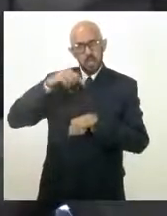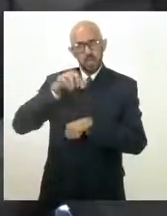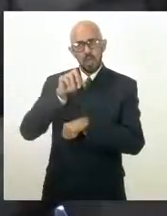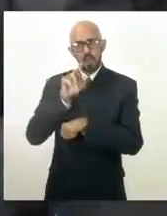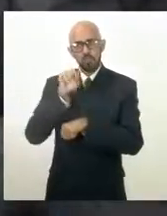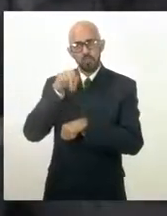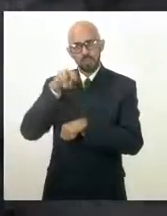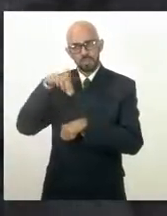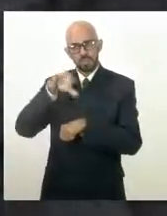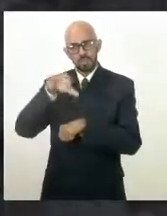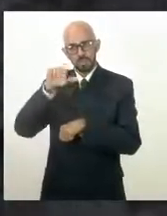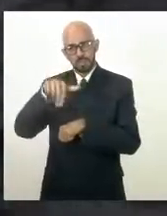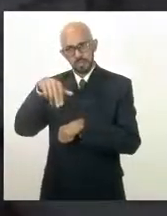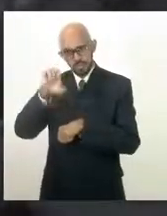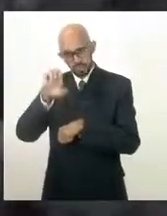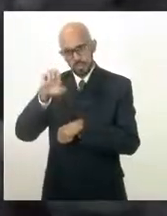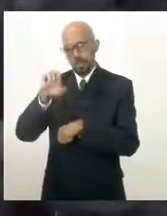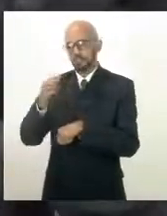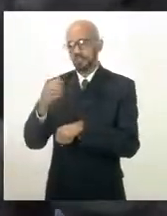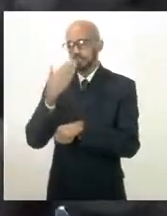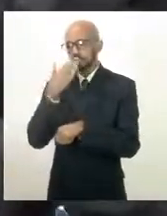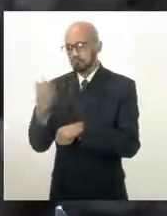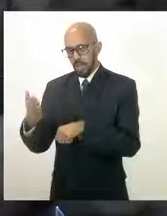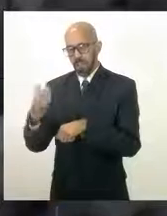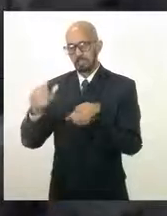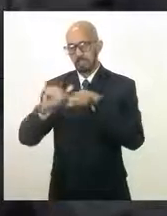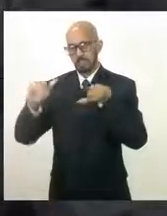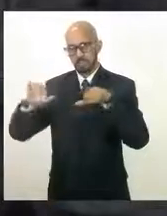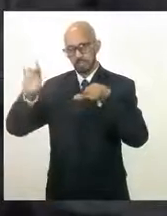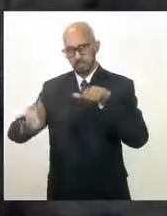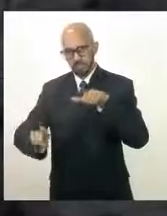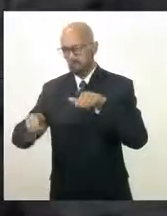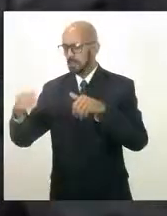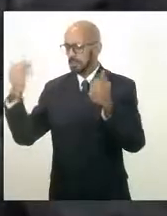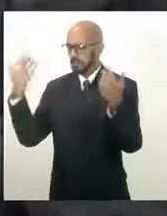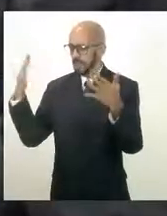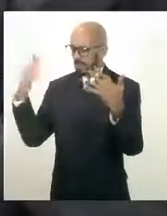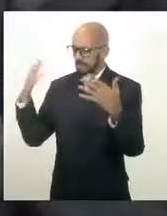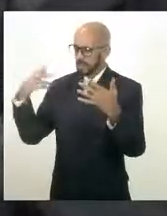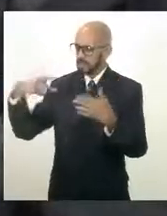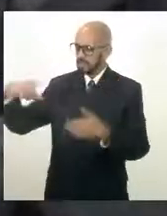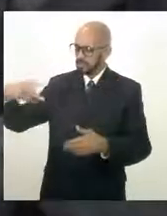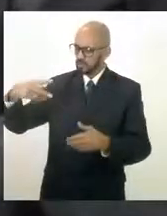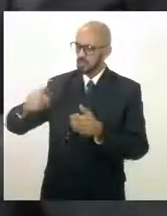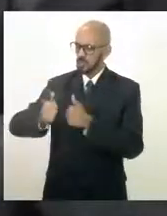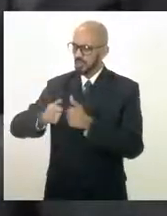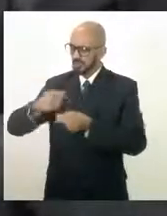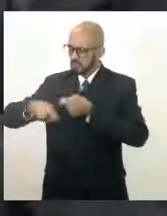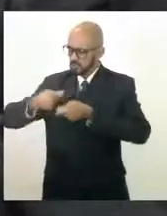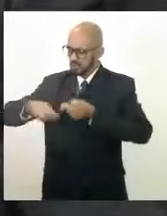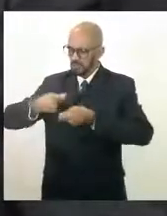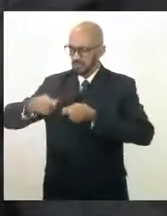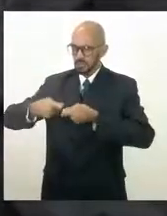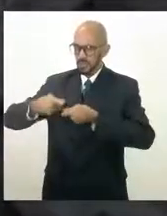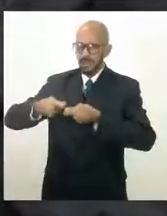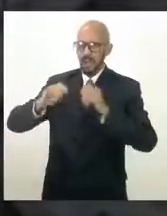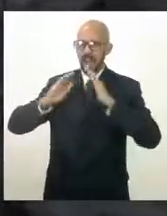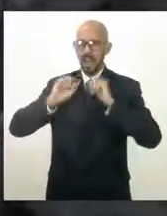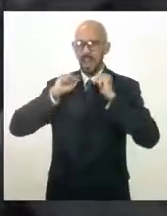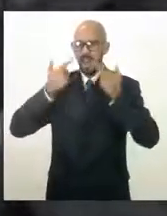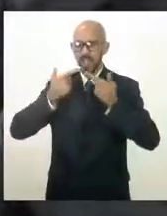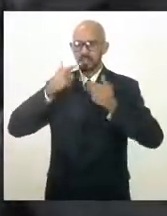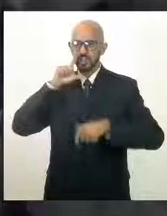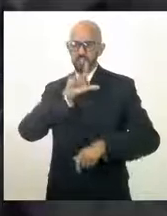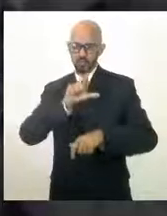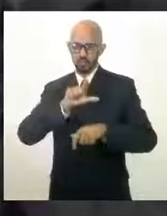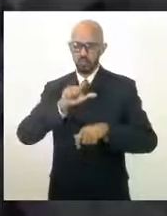mesa diretora. Parabéns pela sua condução. Essa casa ganhou muito com Vossa Excelência na presidência e eu